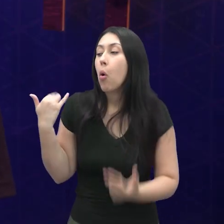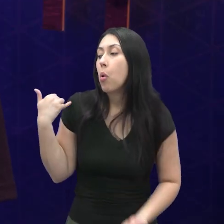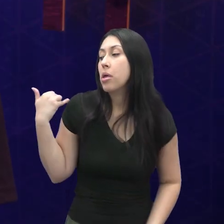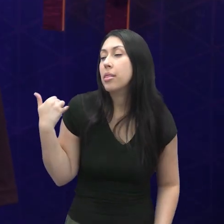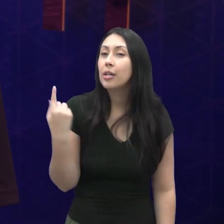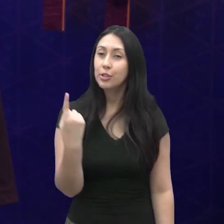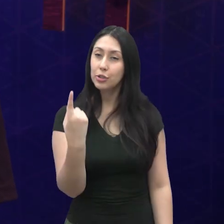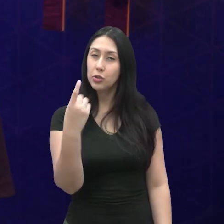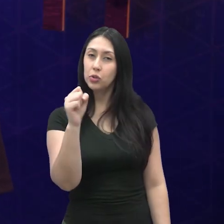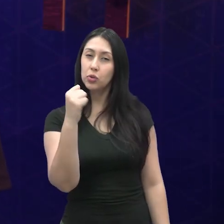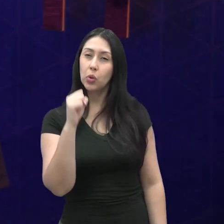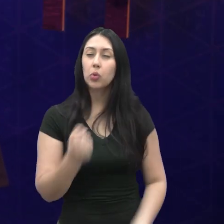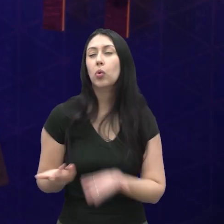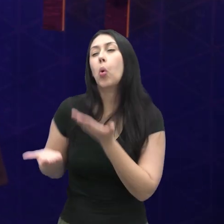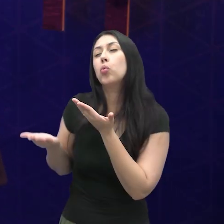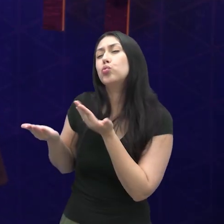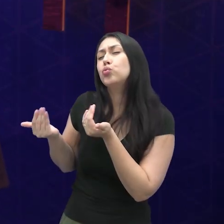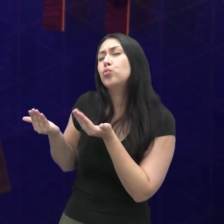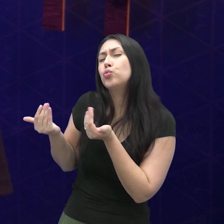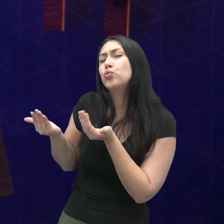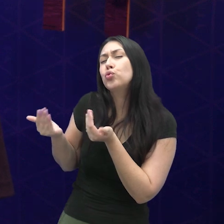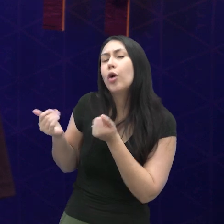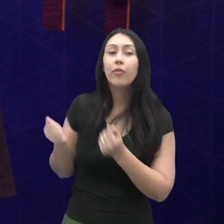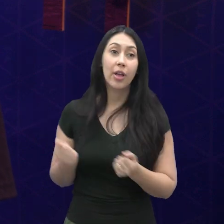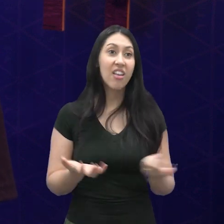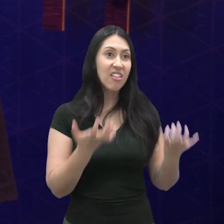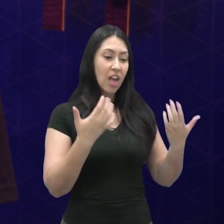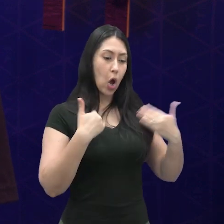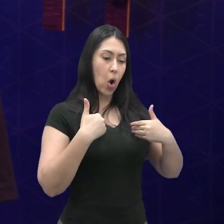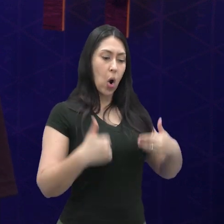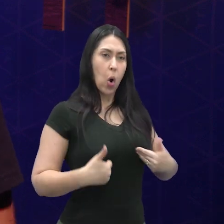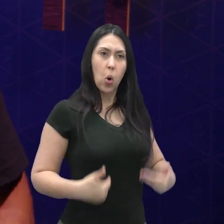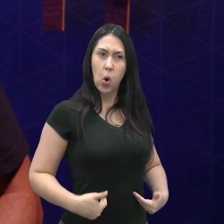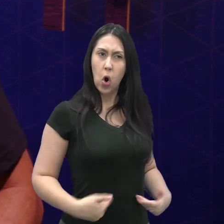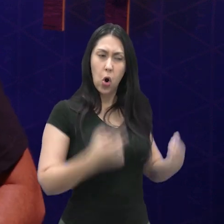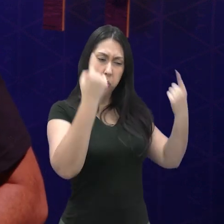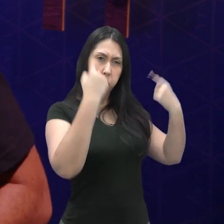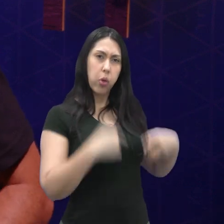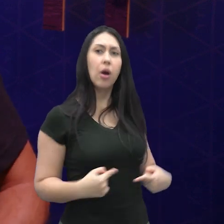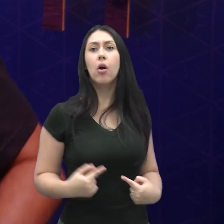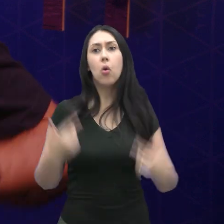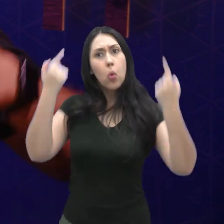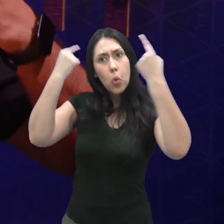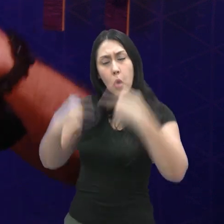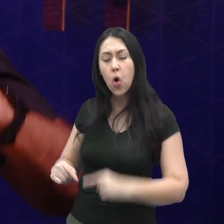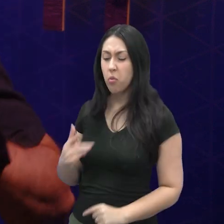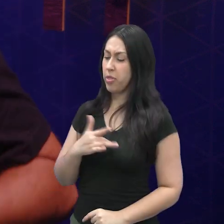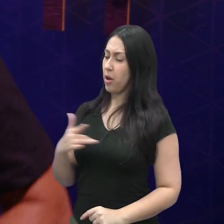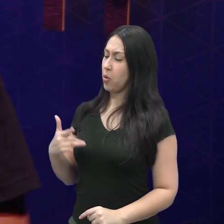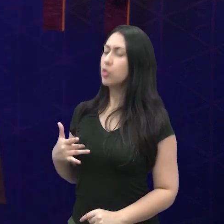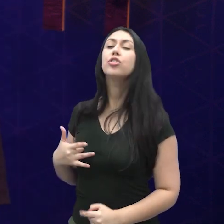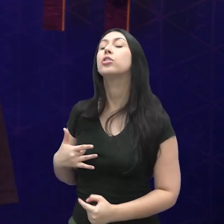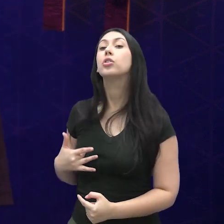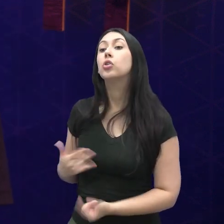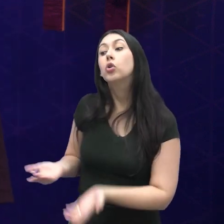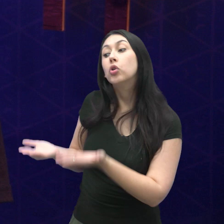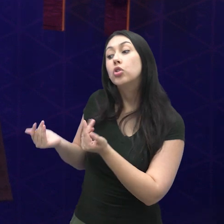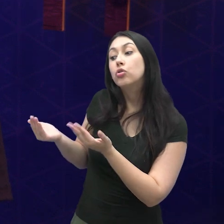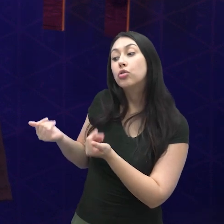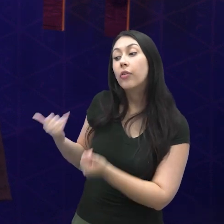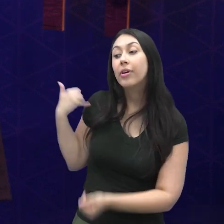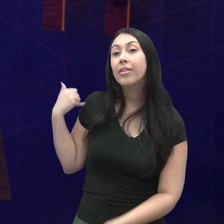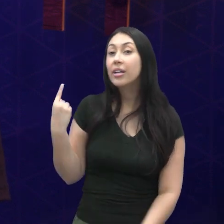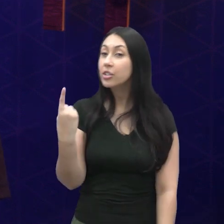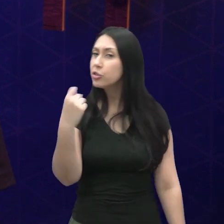18. Ele quer ser um jovenzito. Ter um corpo, um jovem, uma corpo, aparência, uma né? saúde, uma aparência, né? De um jovem